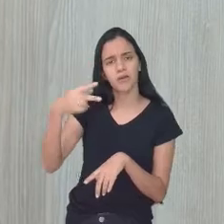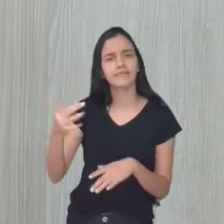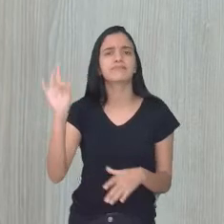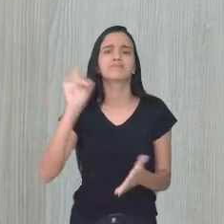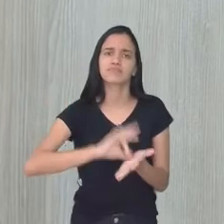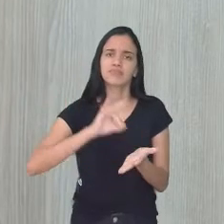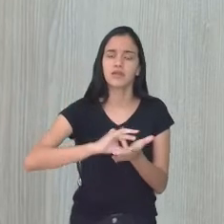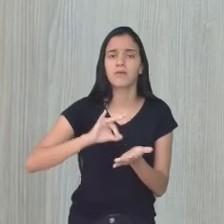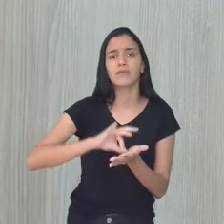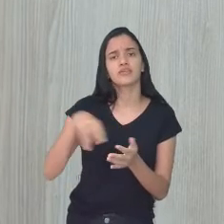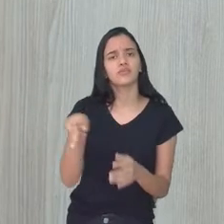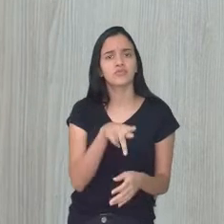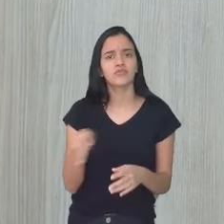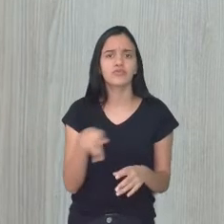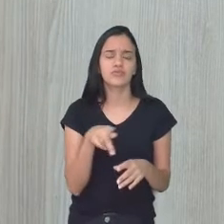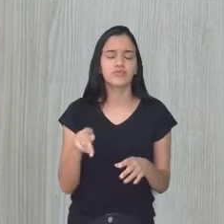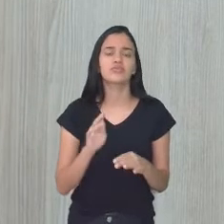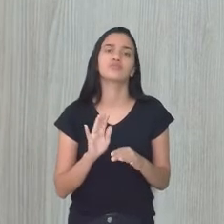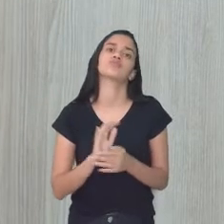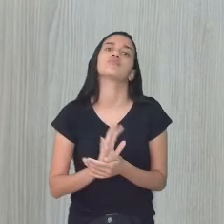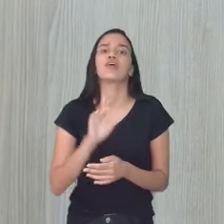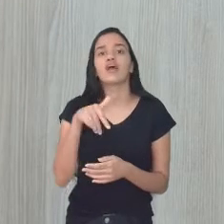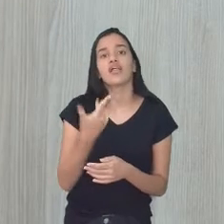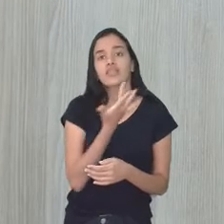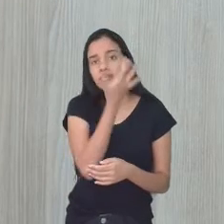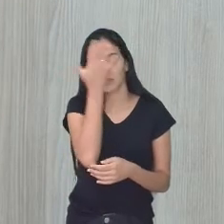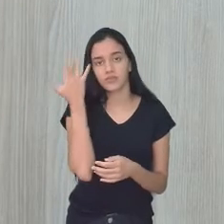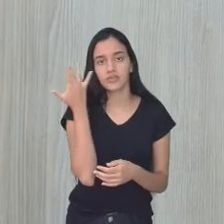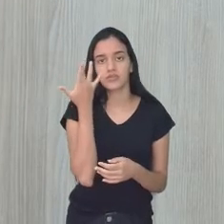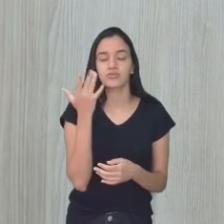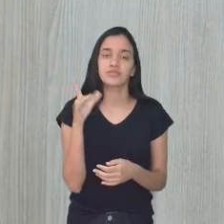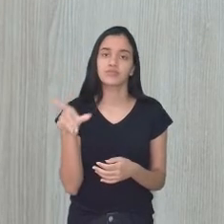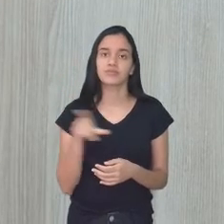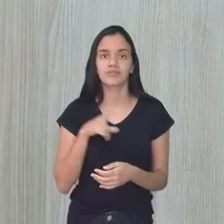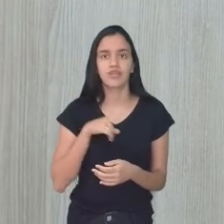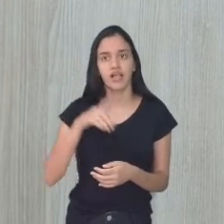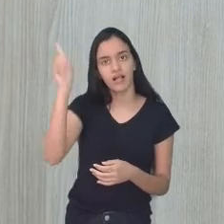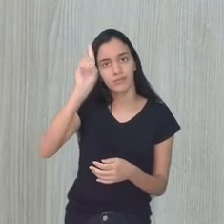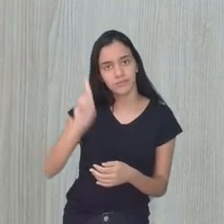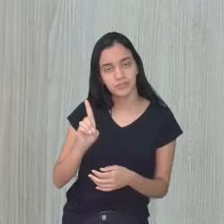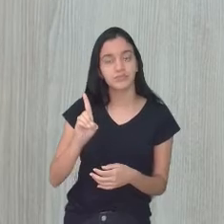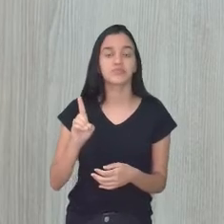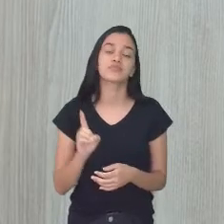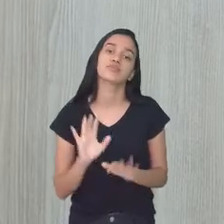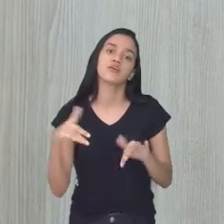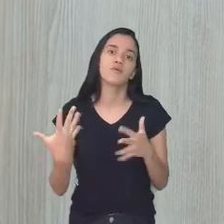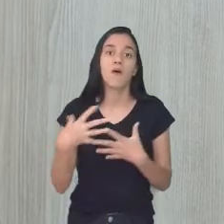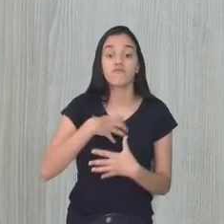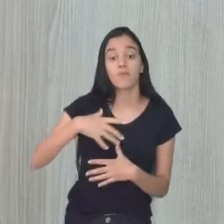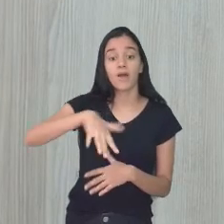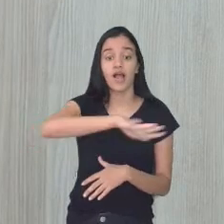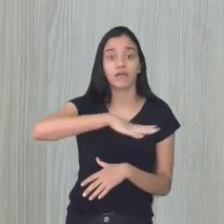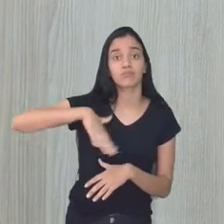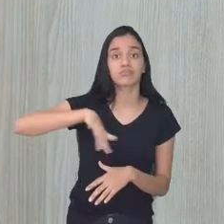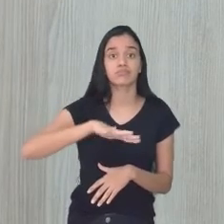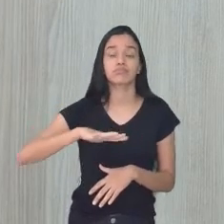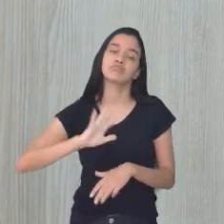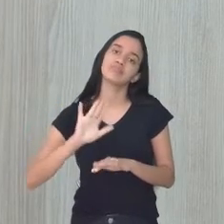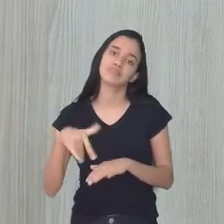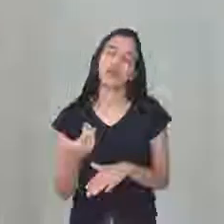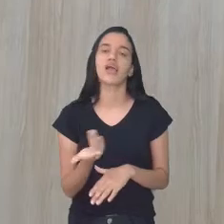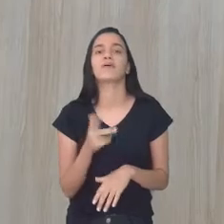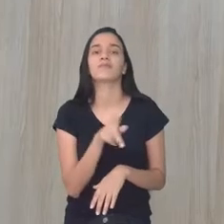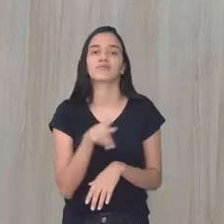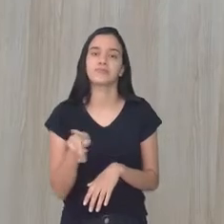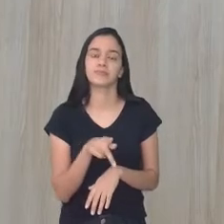realmente, professora, as potencialidades dessas pessoas com essas deficiências, de uma forma geral, não é, professora? Pois é,